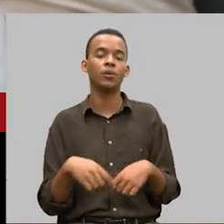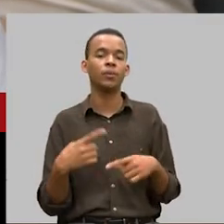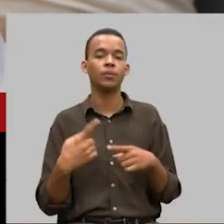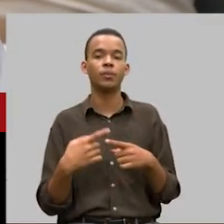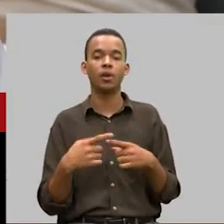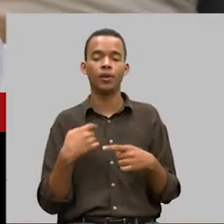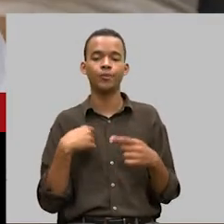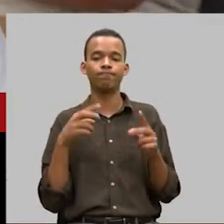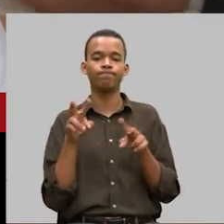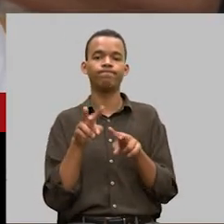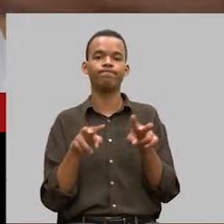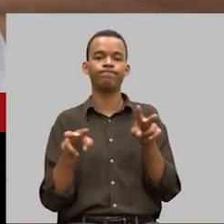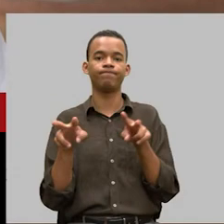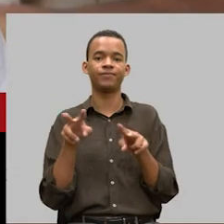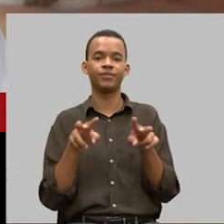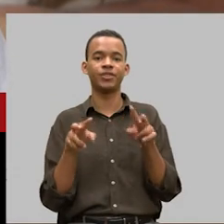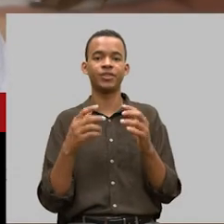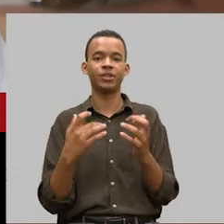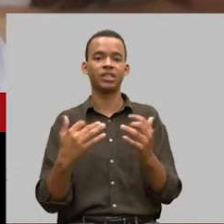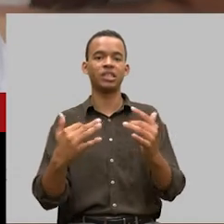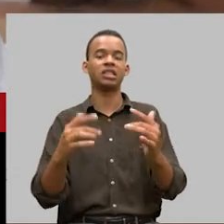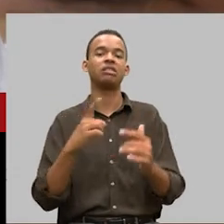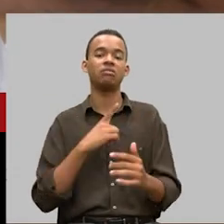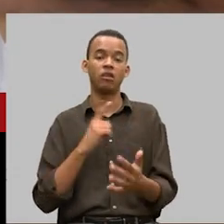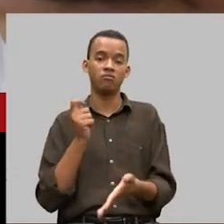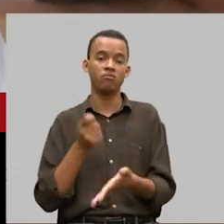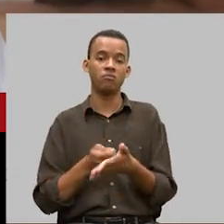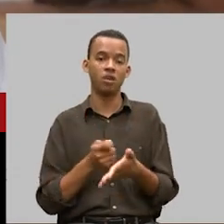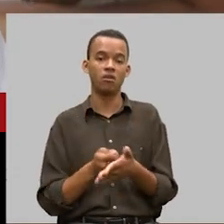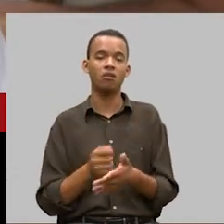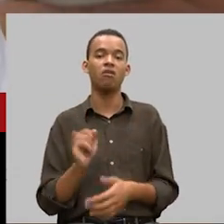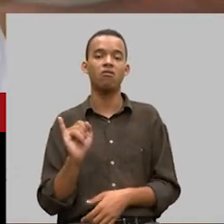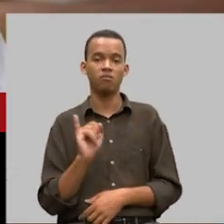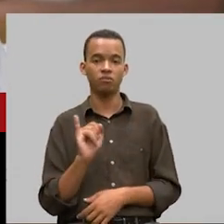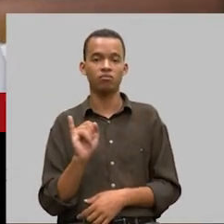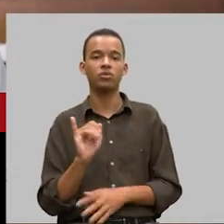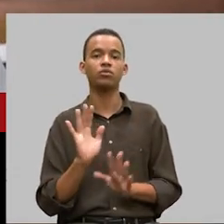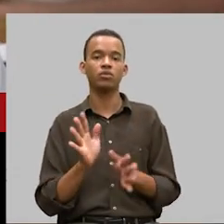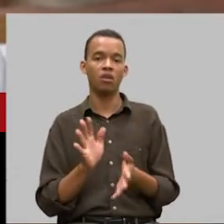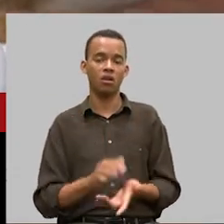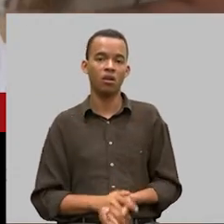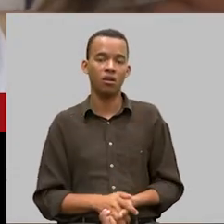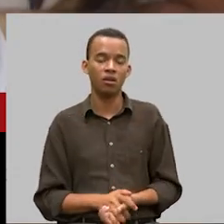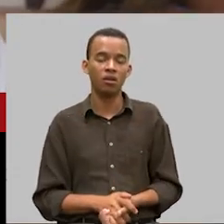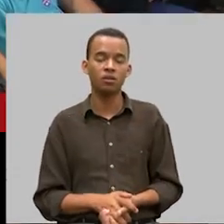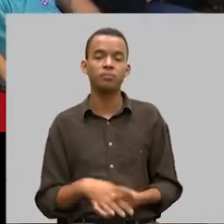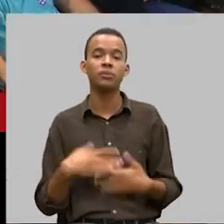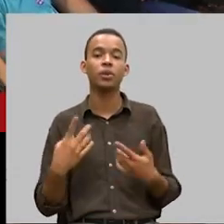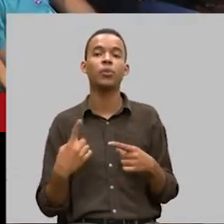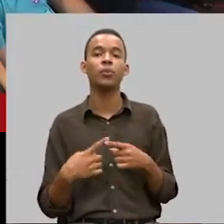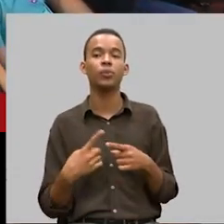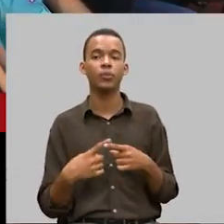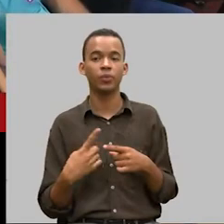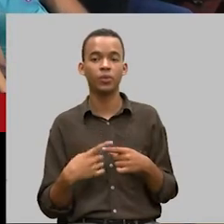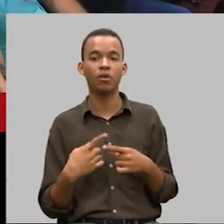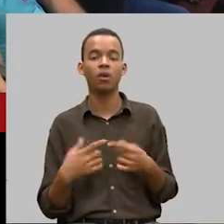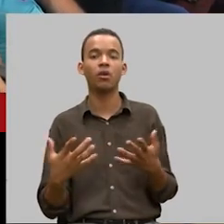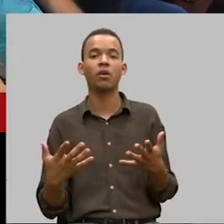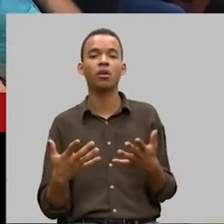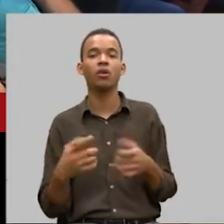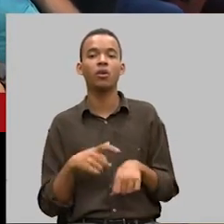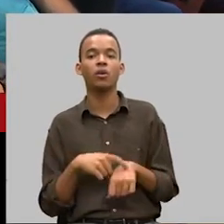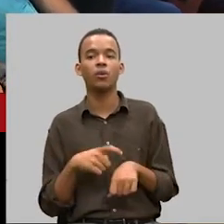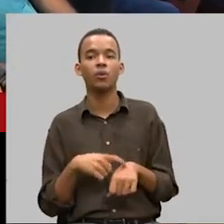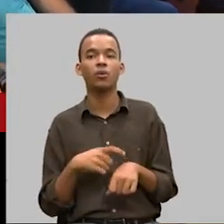imaginando todos nós aqui pagamos imposto agora por que que na hora que nós vemos quantos